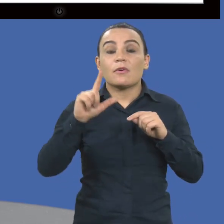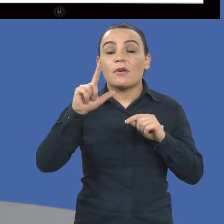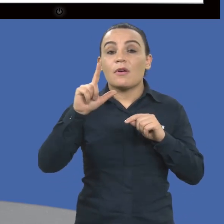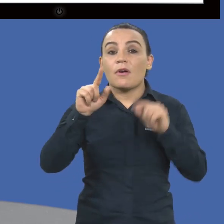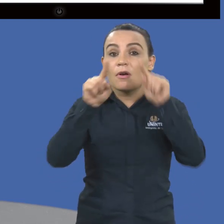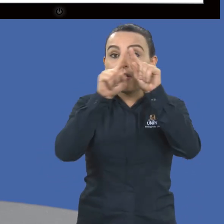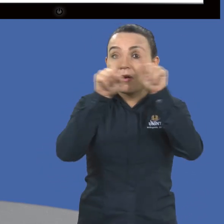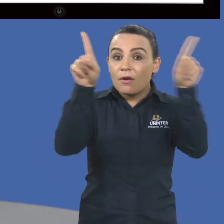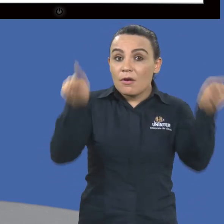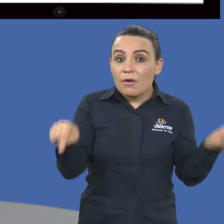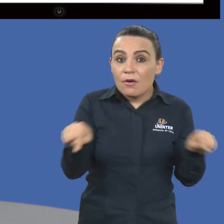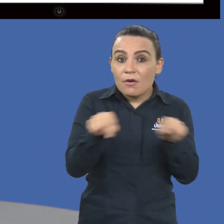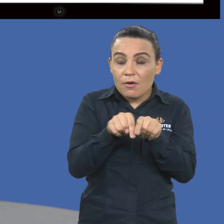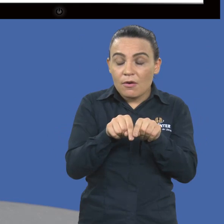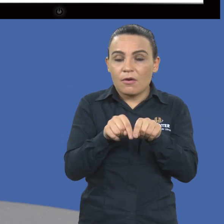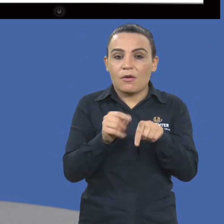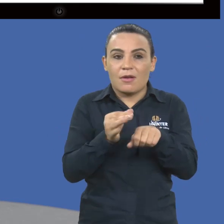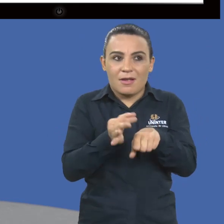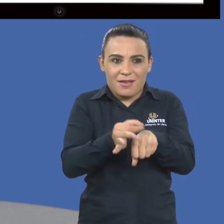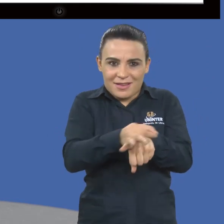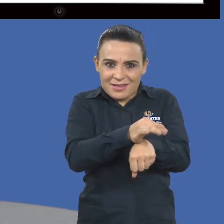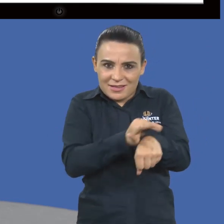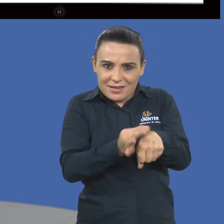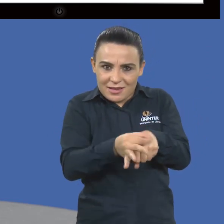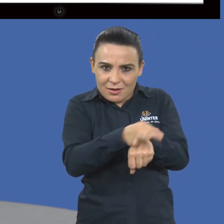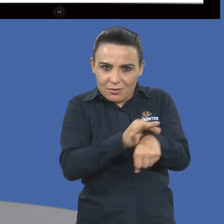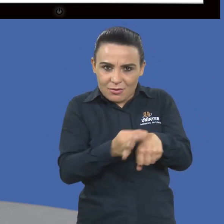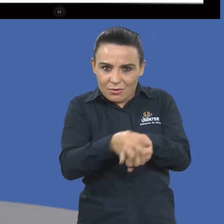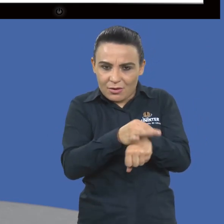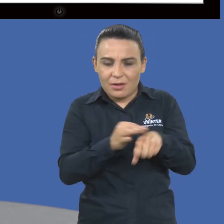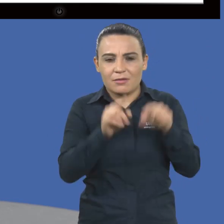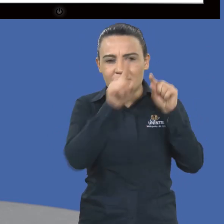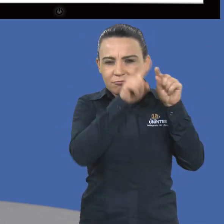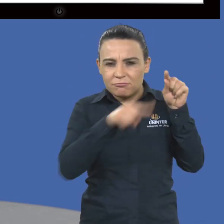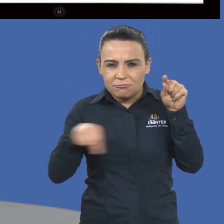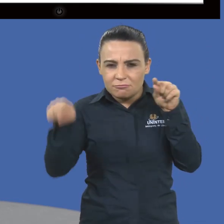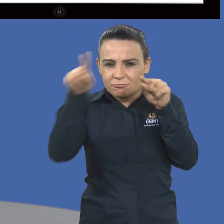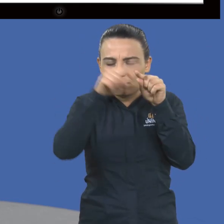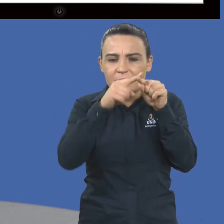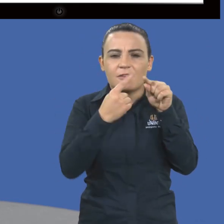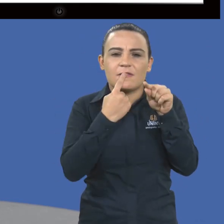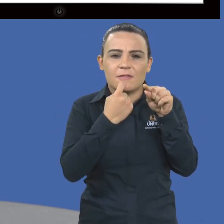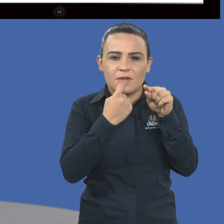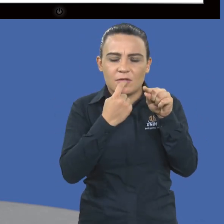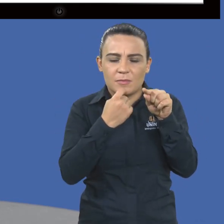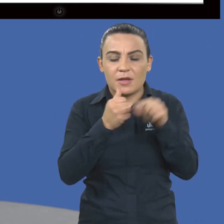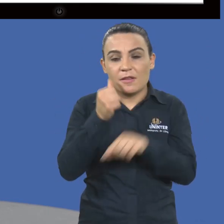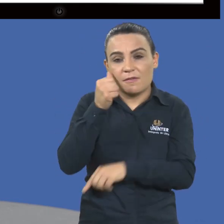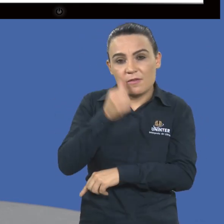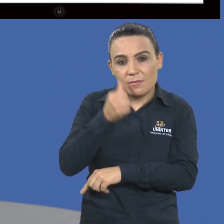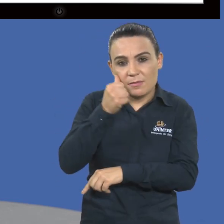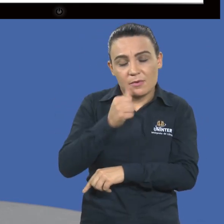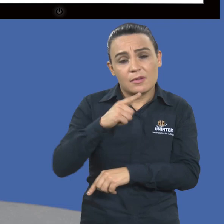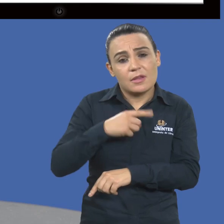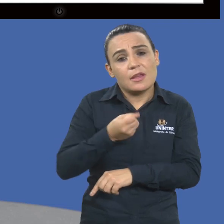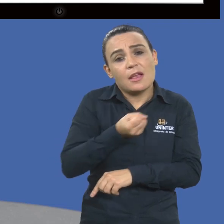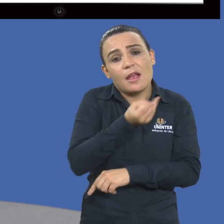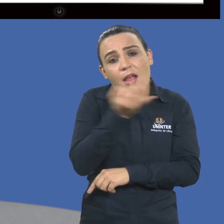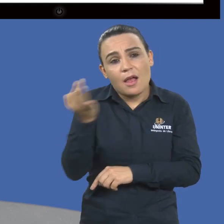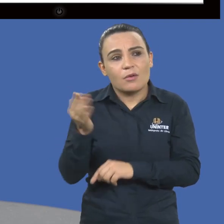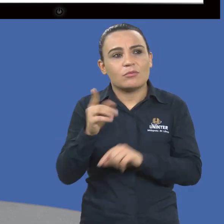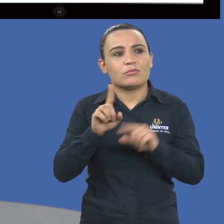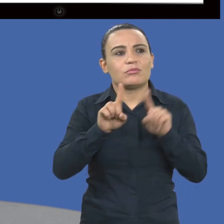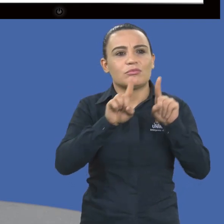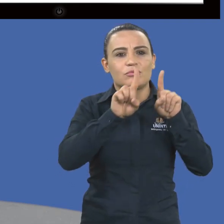nessa imagem que eu estou mostrando é uma célula germinativa feminina, nessa bola vermelha, e que temos